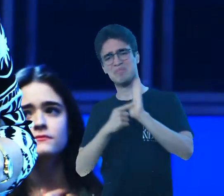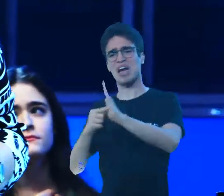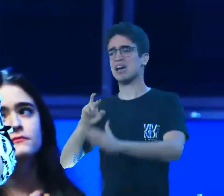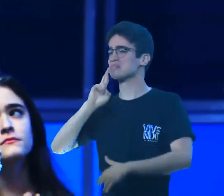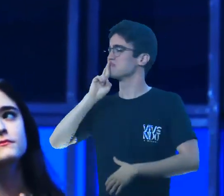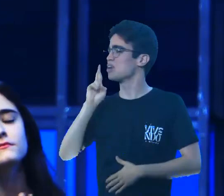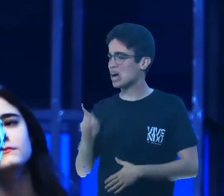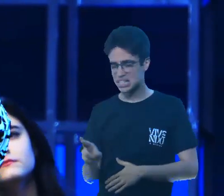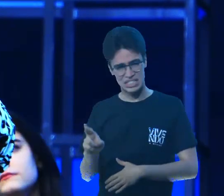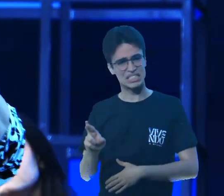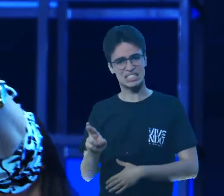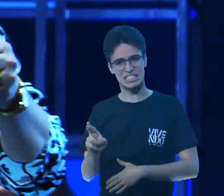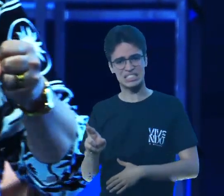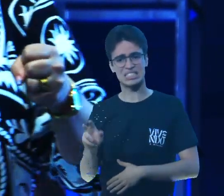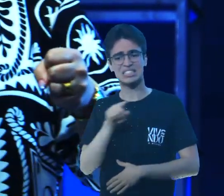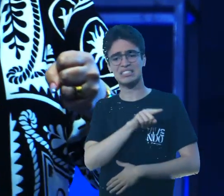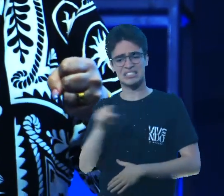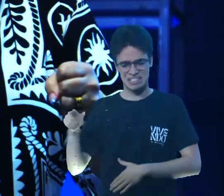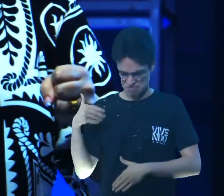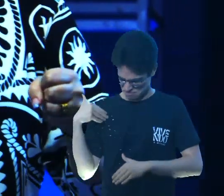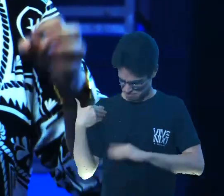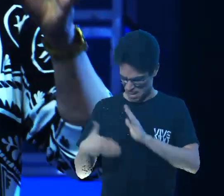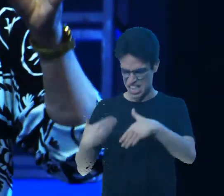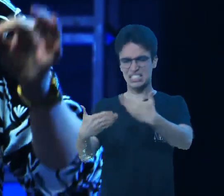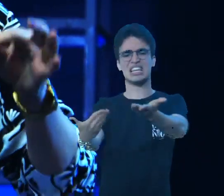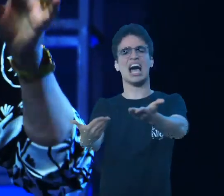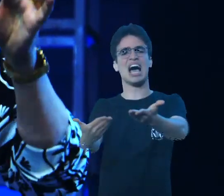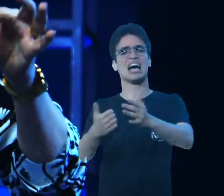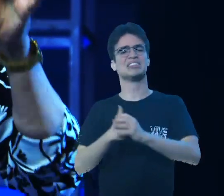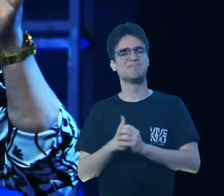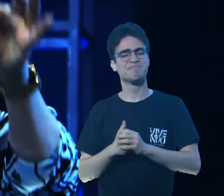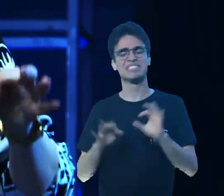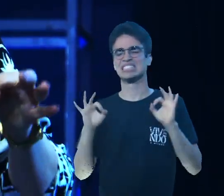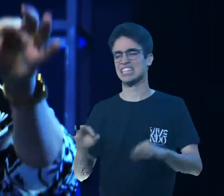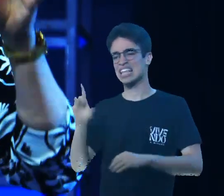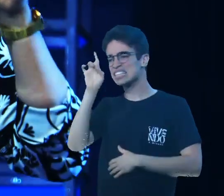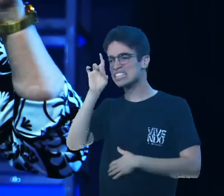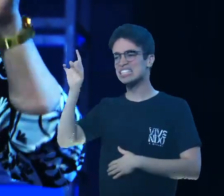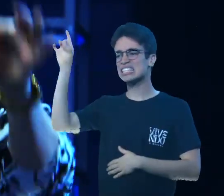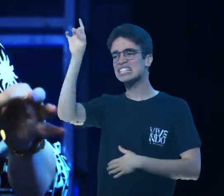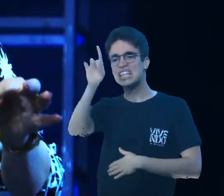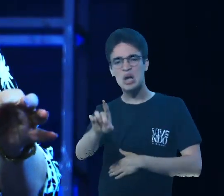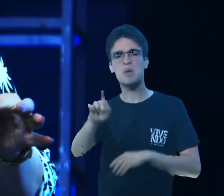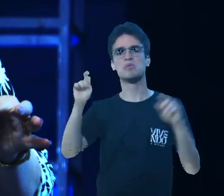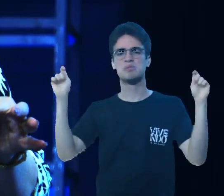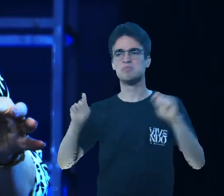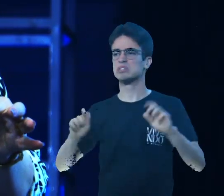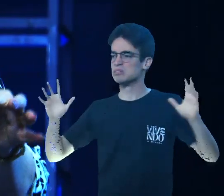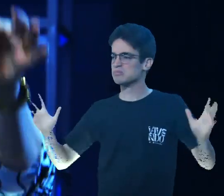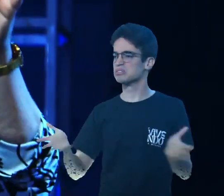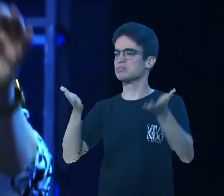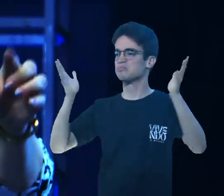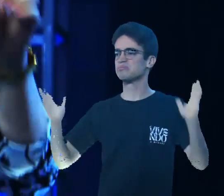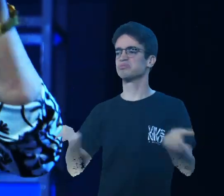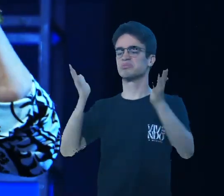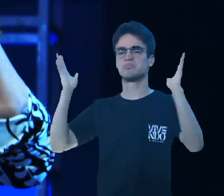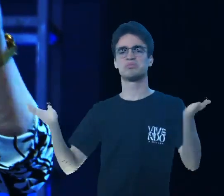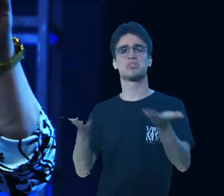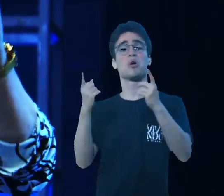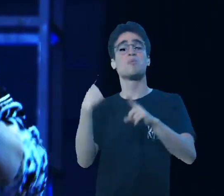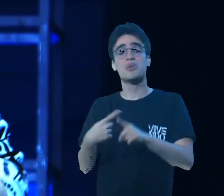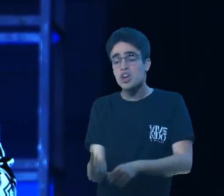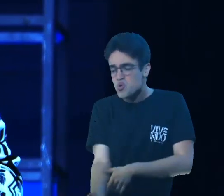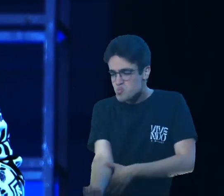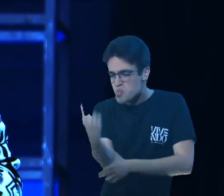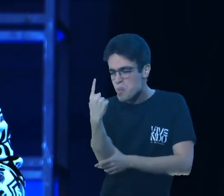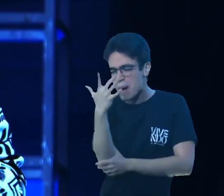resposta e avançar nela, Deus pode movimentar uma nação inteira pela obediência de